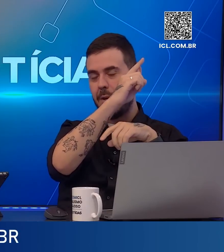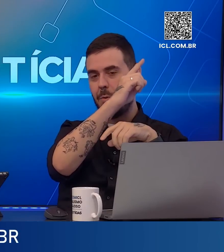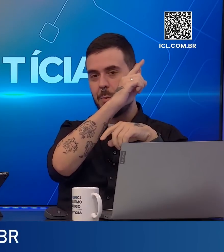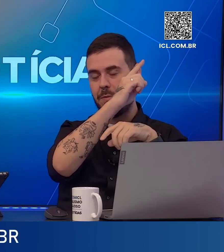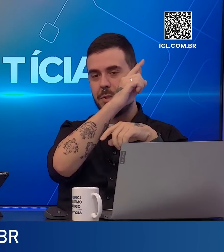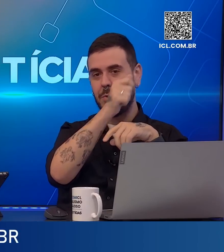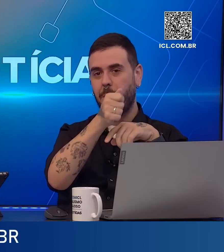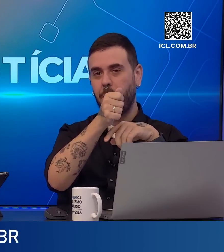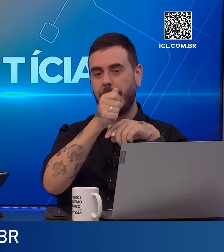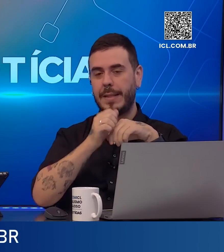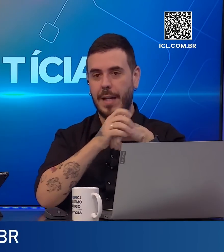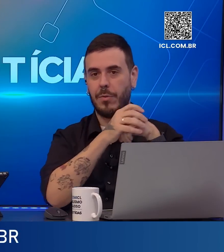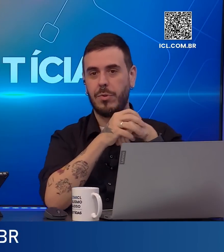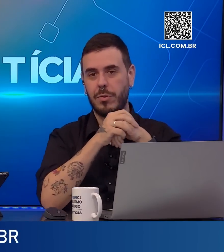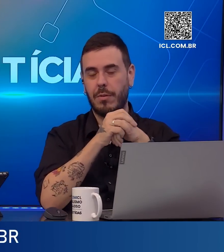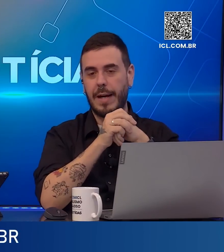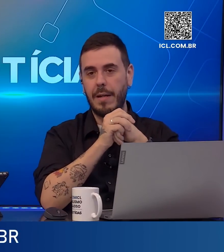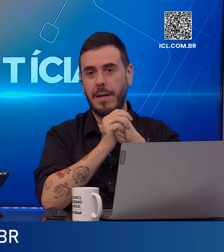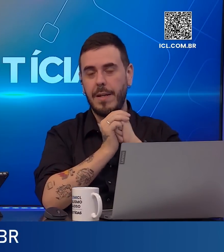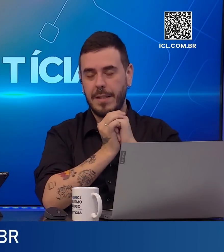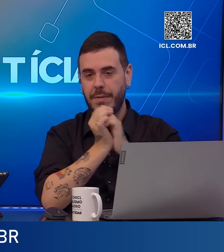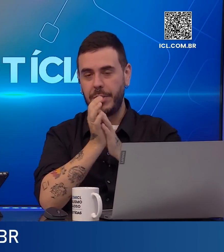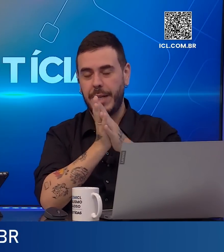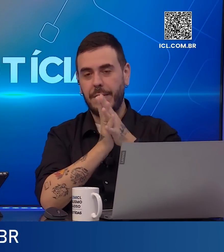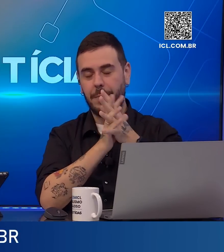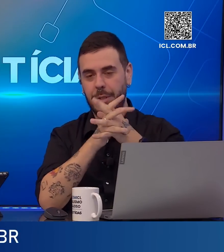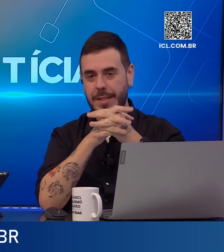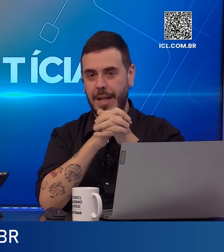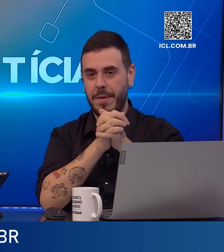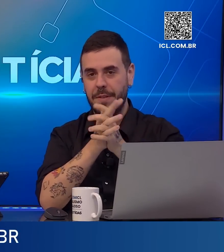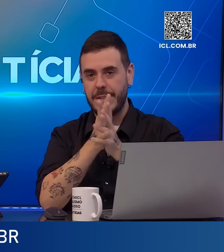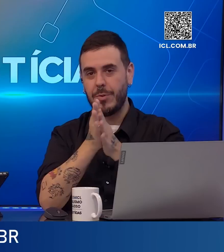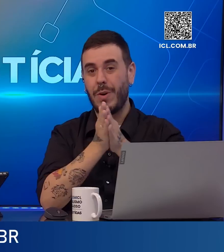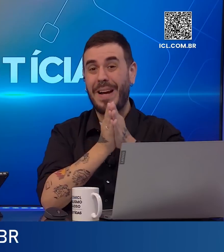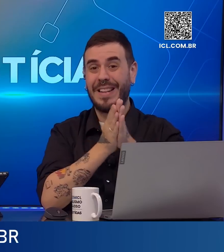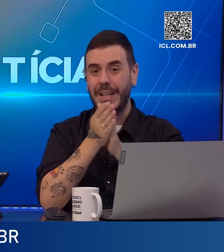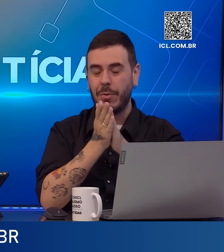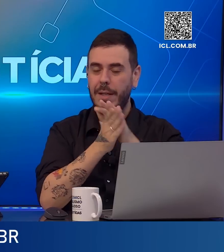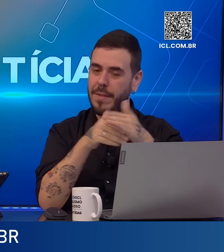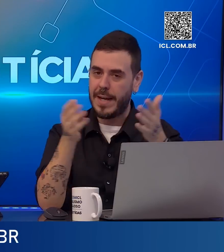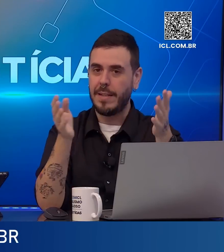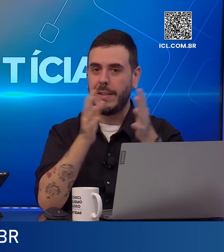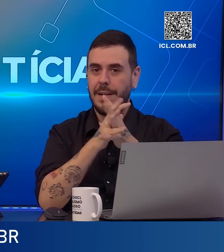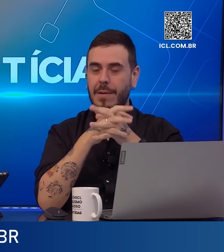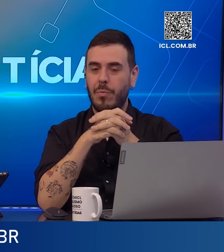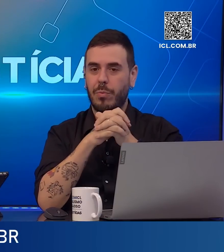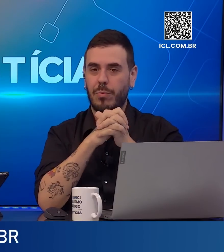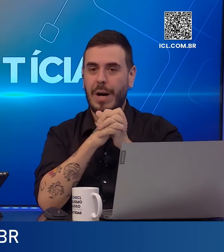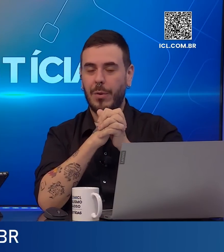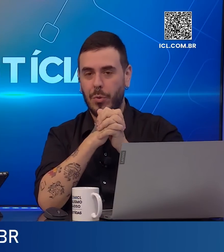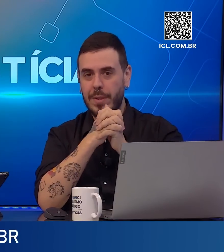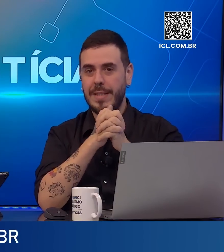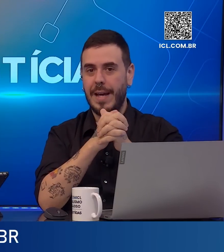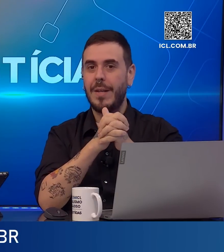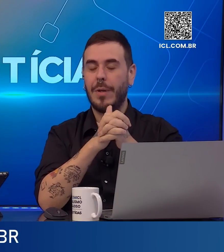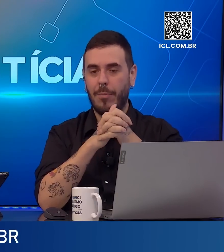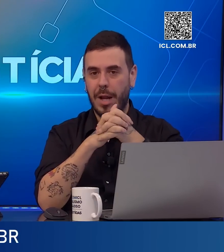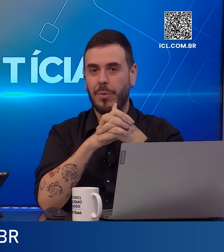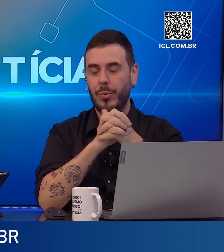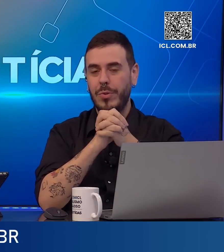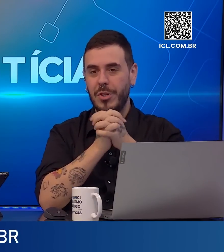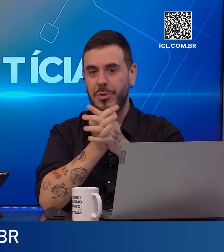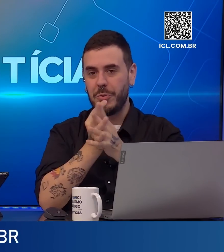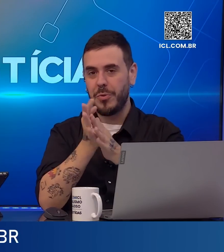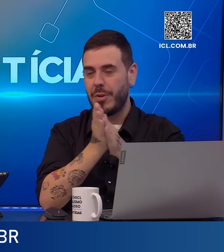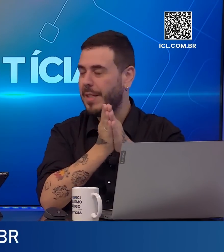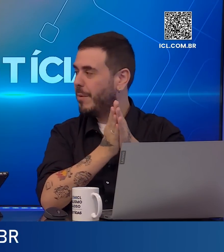em cima o QR Code para você, boa. Só apontar a tela do seu celular, você vai direto lá para o ICL para fazer a sua matrícula e virar um aluno do ECL colaborar